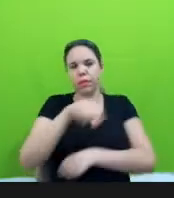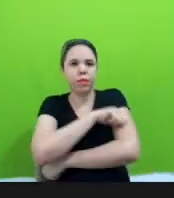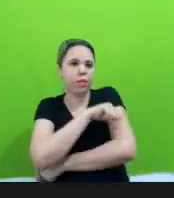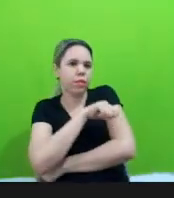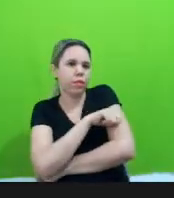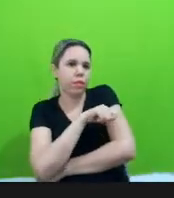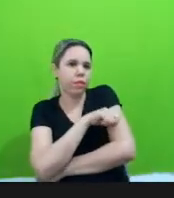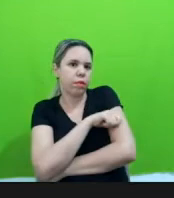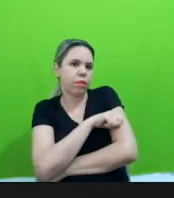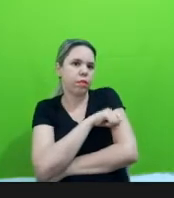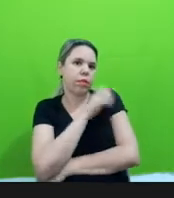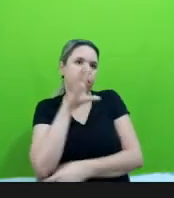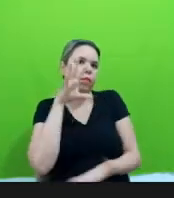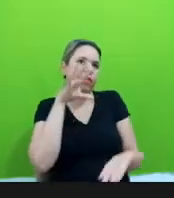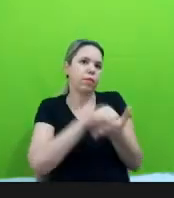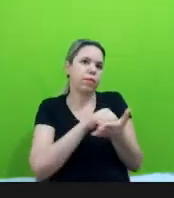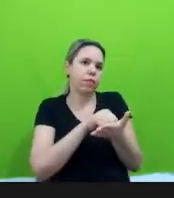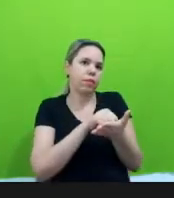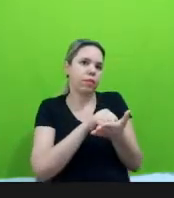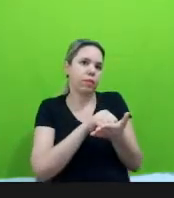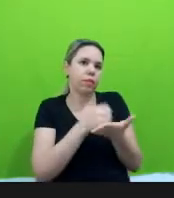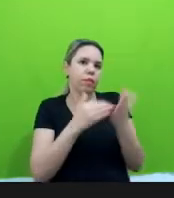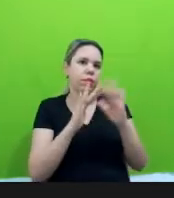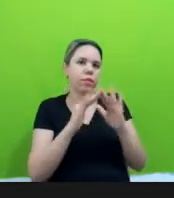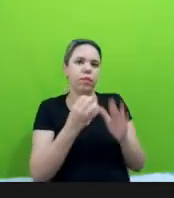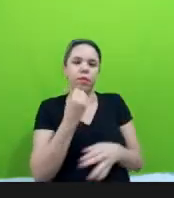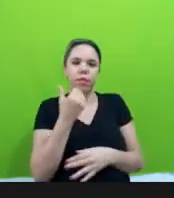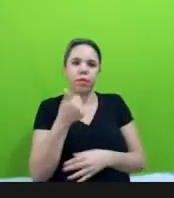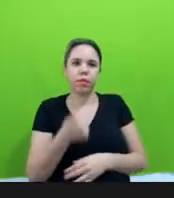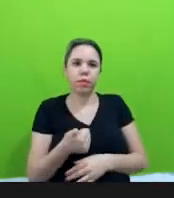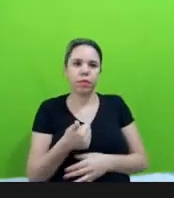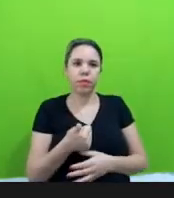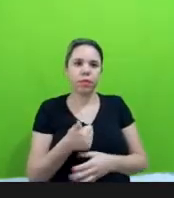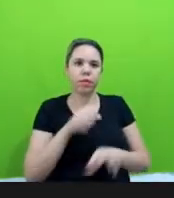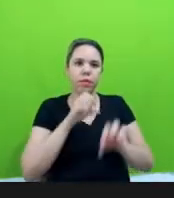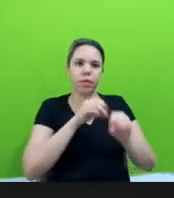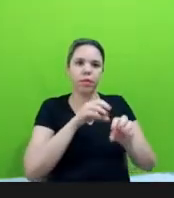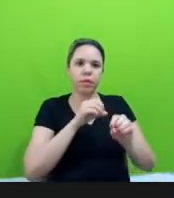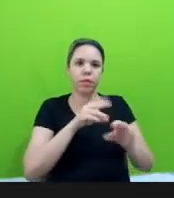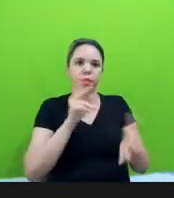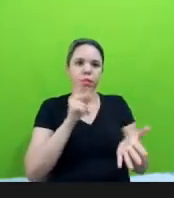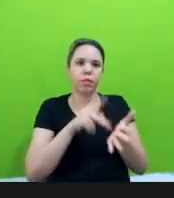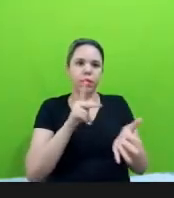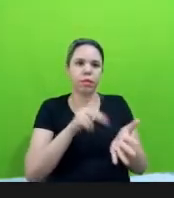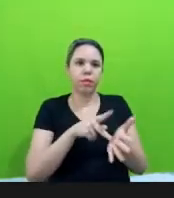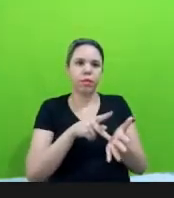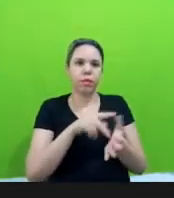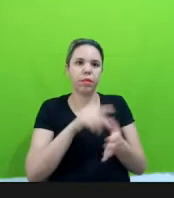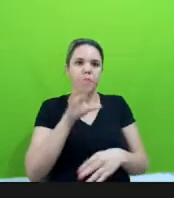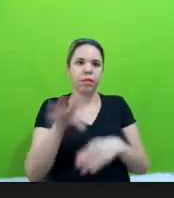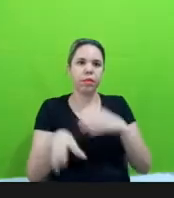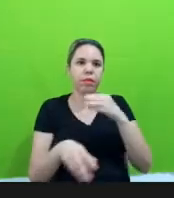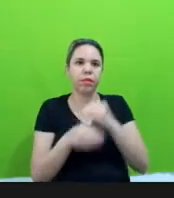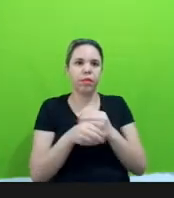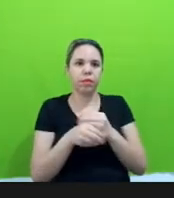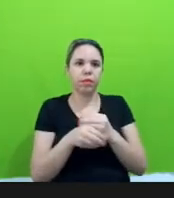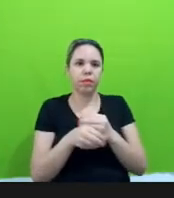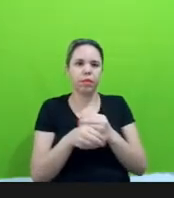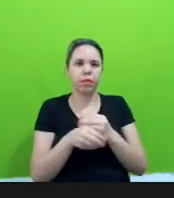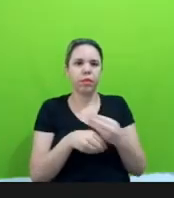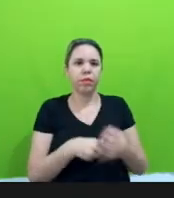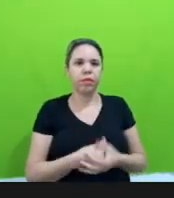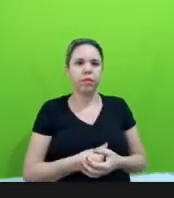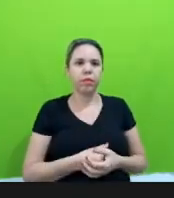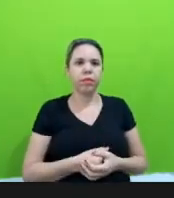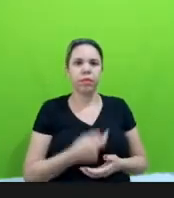estão matriculados, uma escola boa é uma escola que está ensinando de verdade. Então, só fazer esse complemento para também não parecer que a gente está só falando